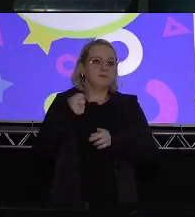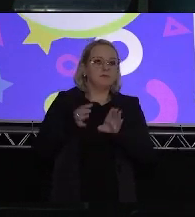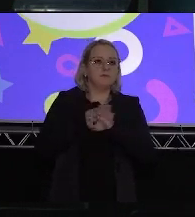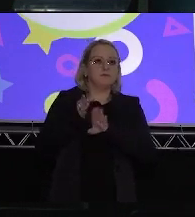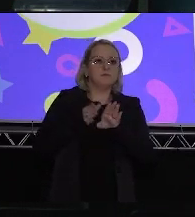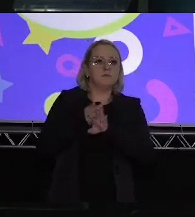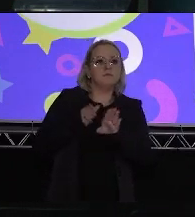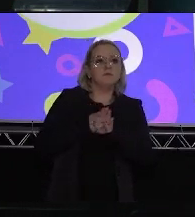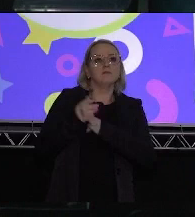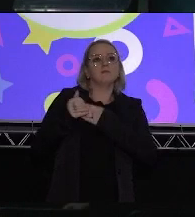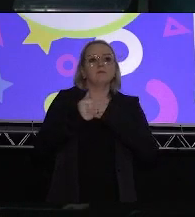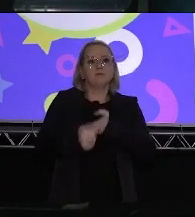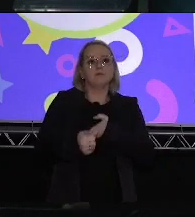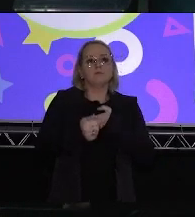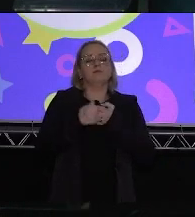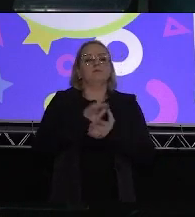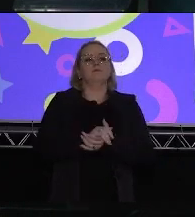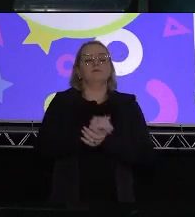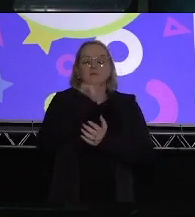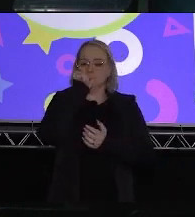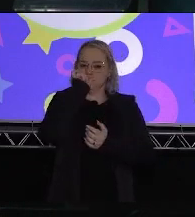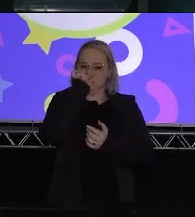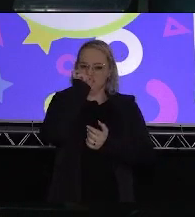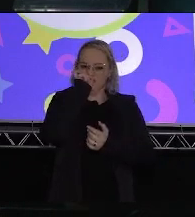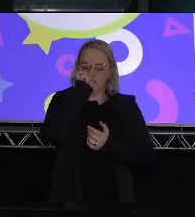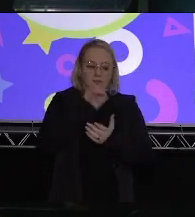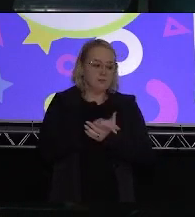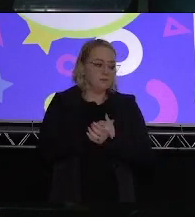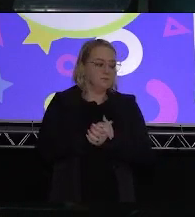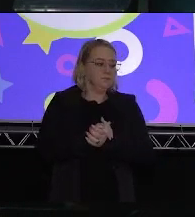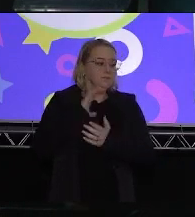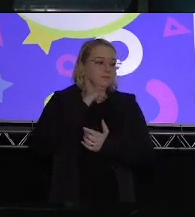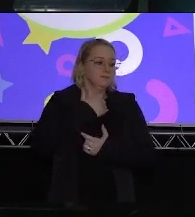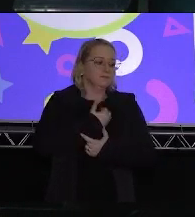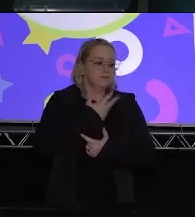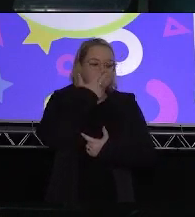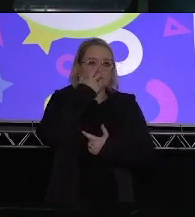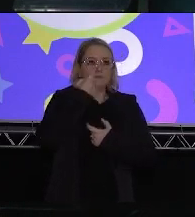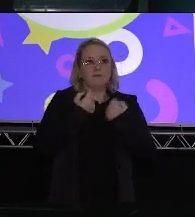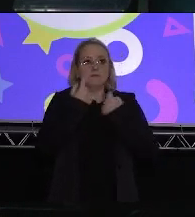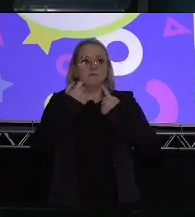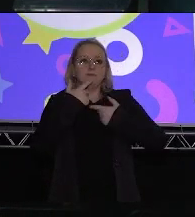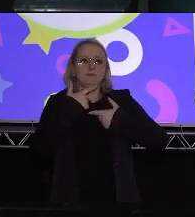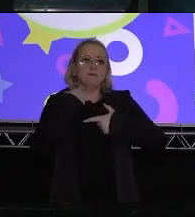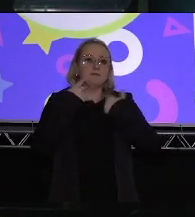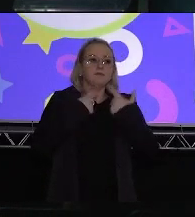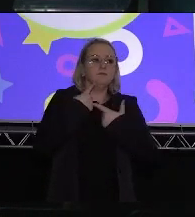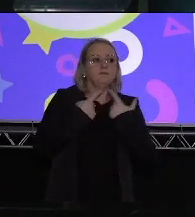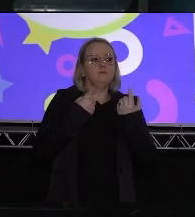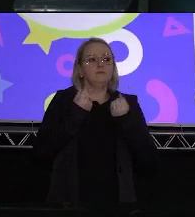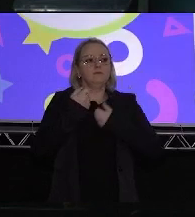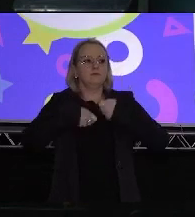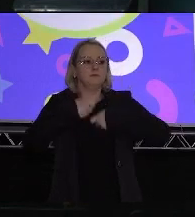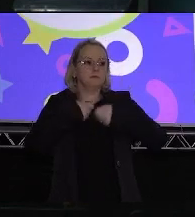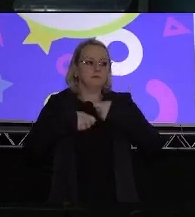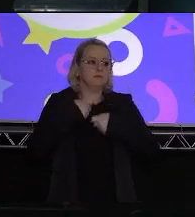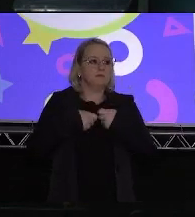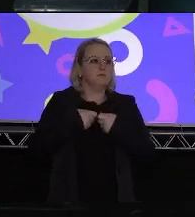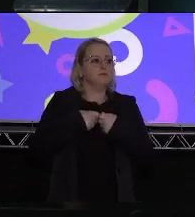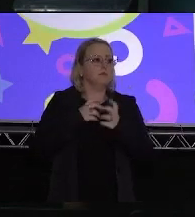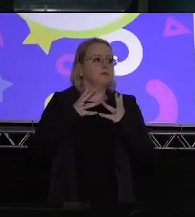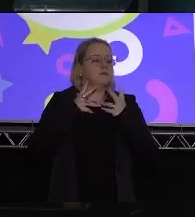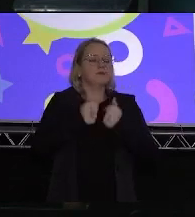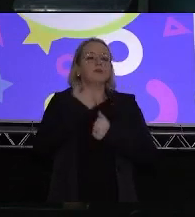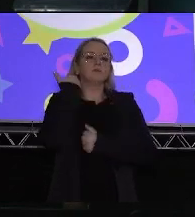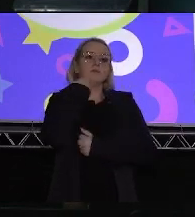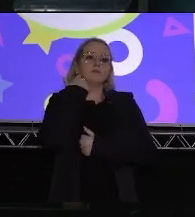de versões, containers? Então, a gente trouxe também essas questões do porquê o DevOps, em todos os bate-papos que a gente